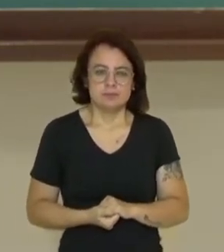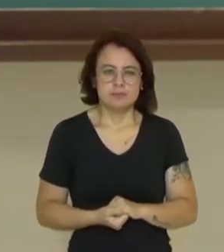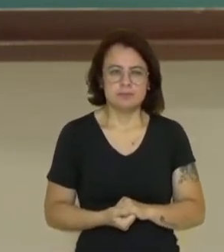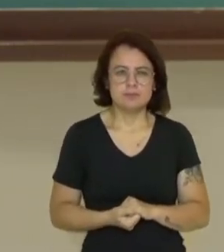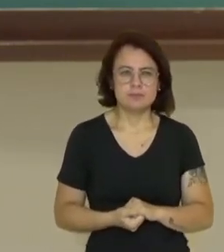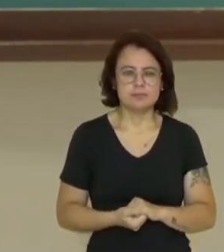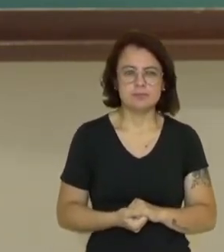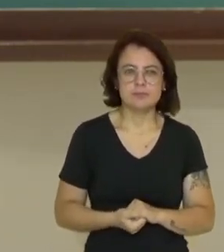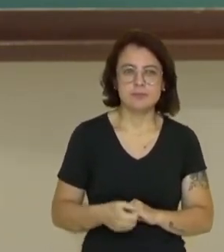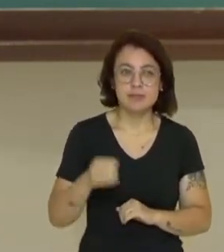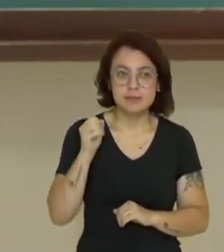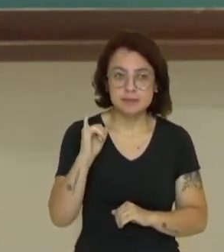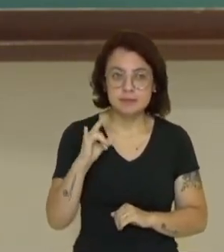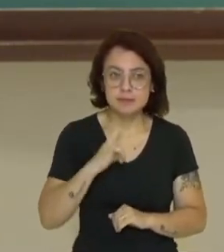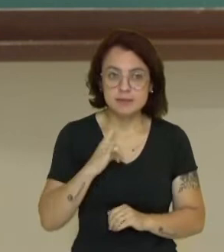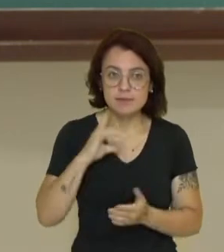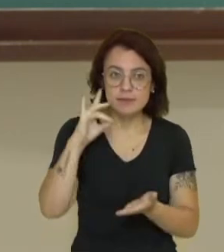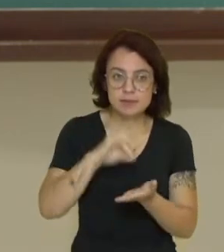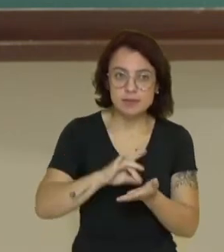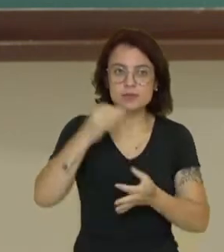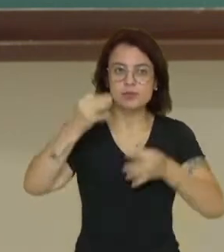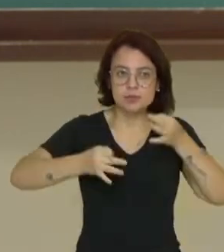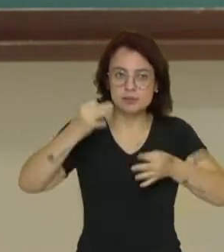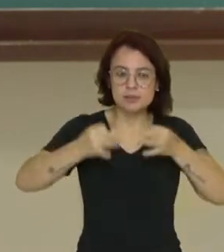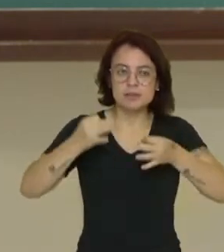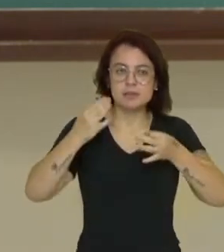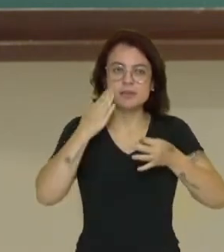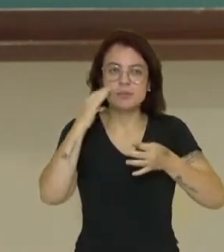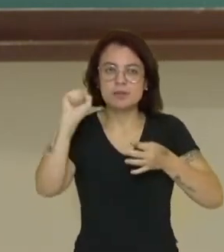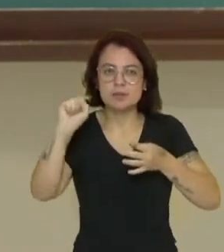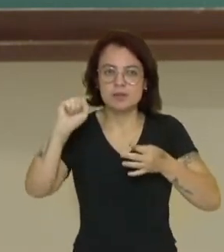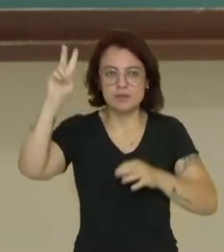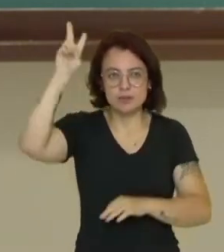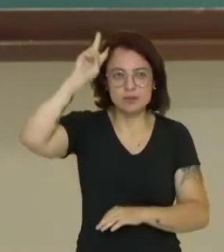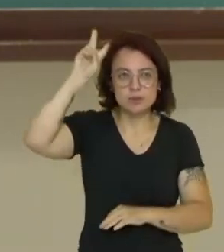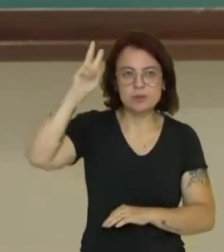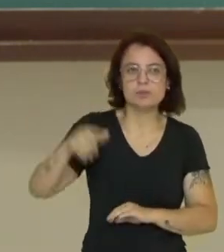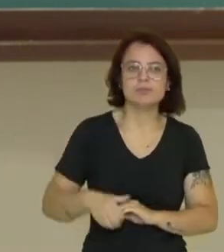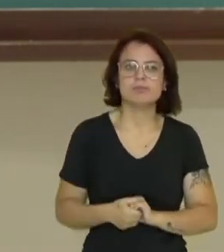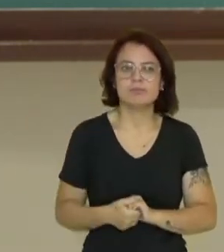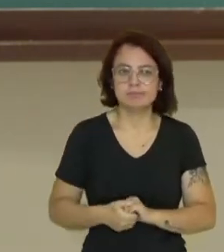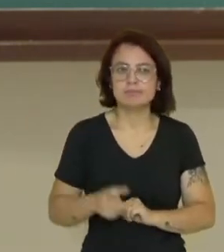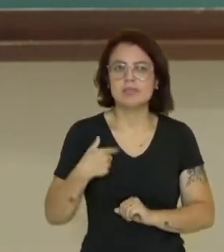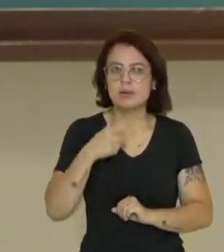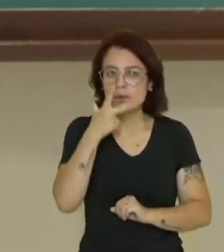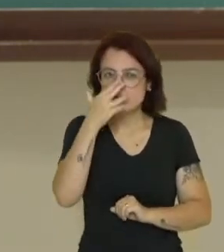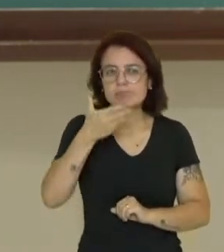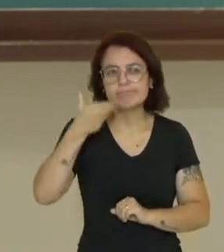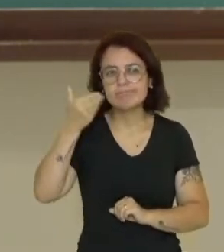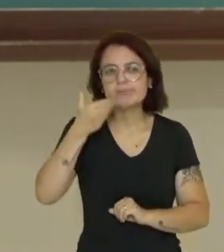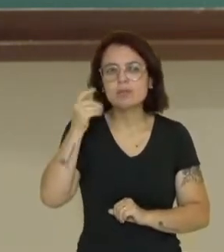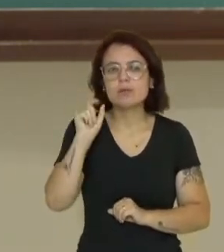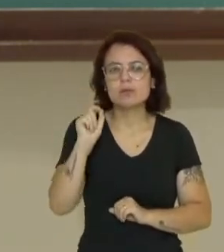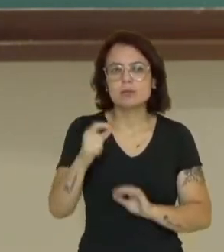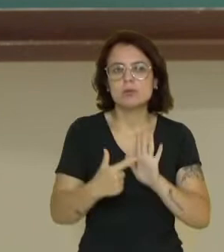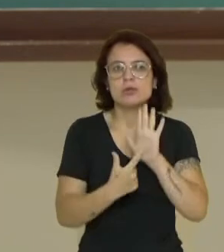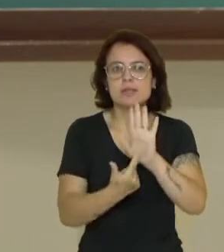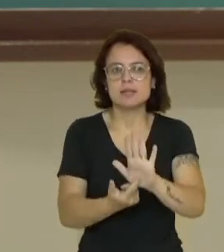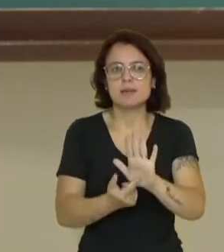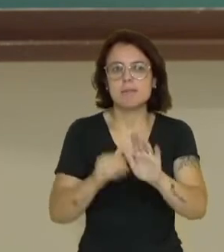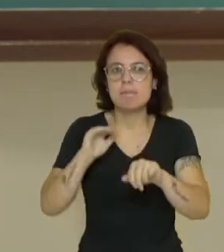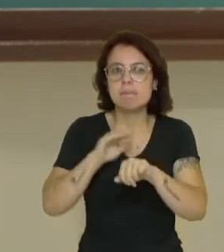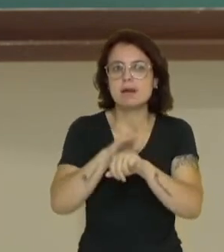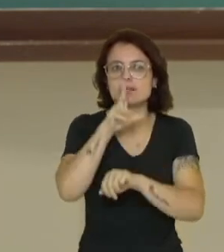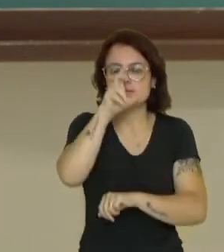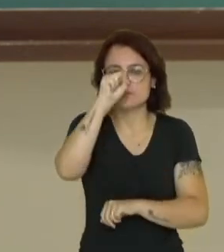Bom, se, na verdade, a justiça é sabedoria e virtude, julgo que facilmente se demonstrará que é